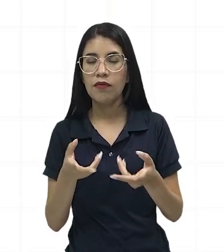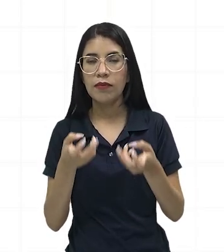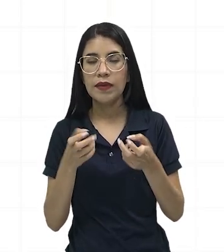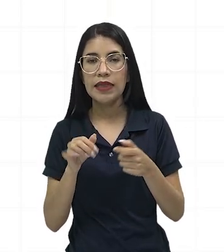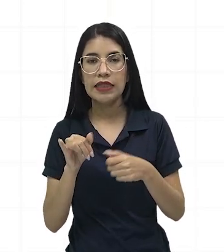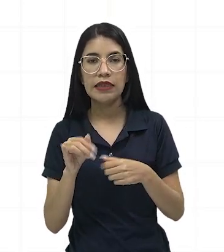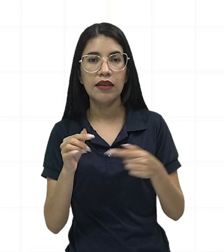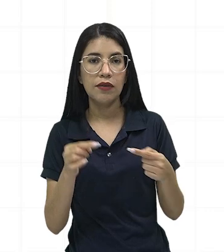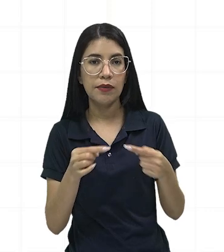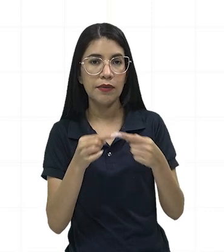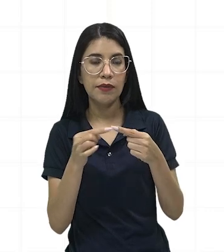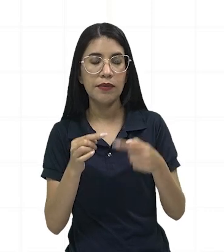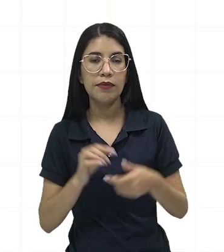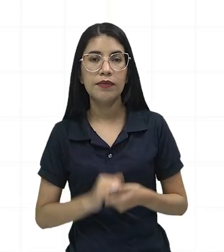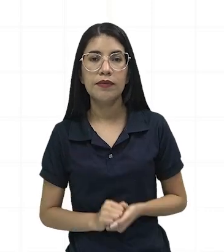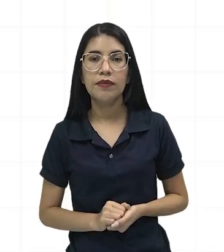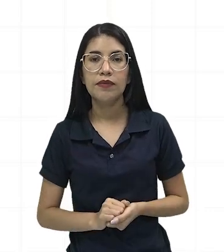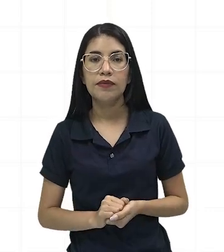Mas,